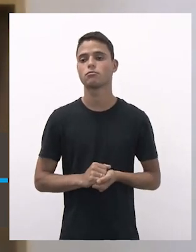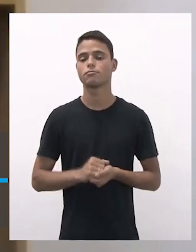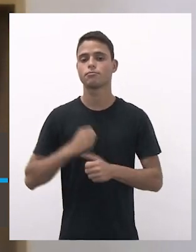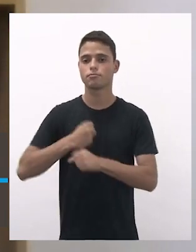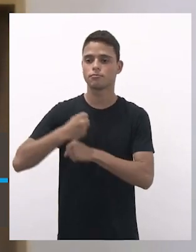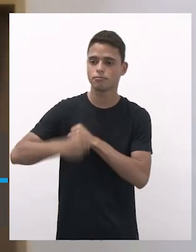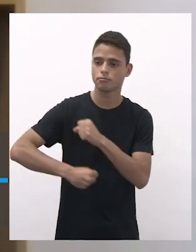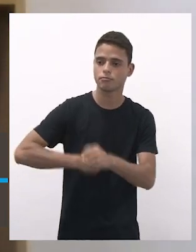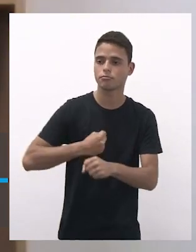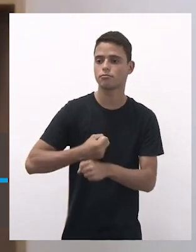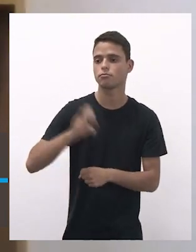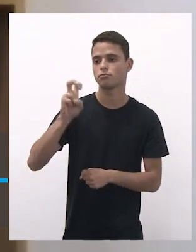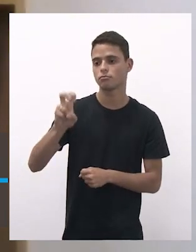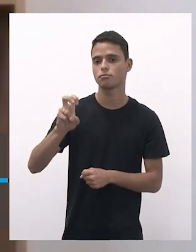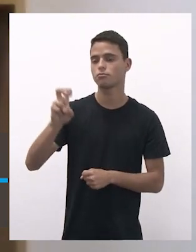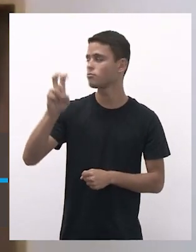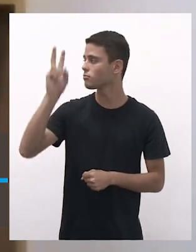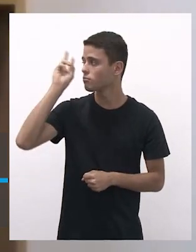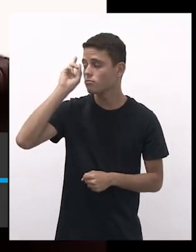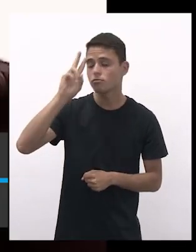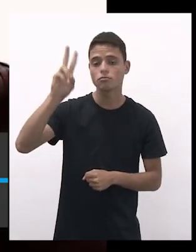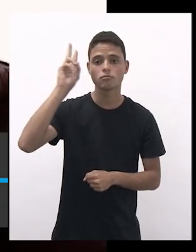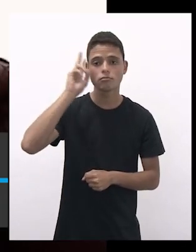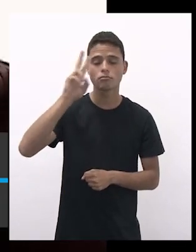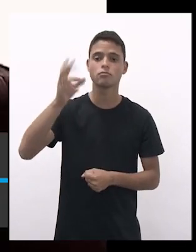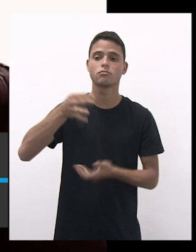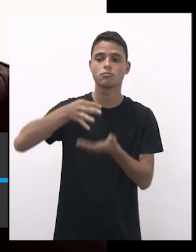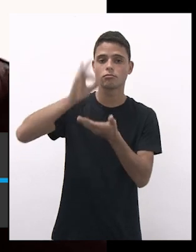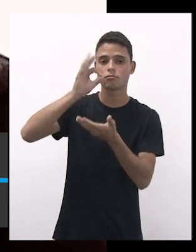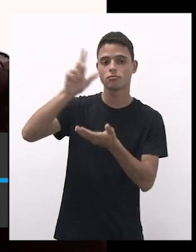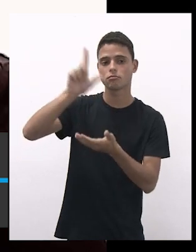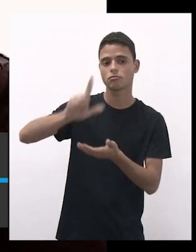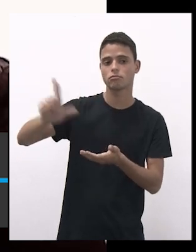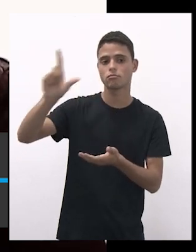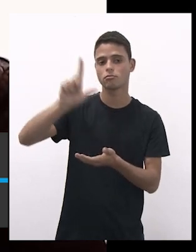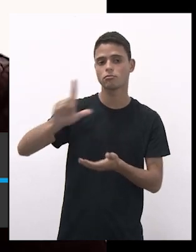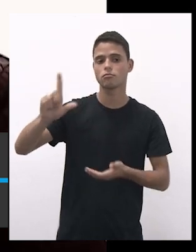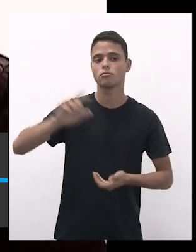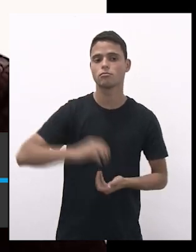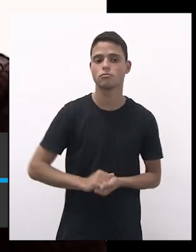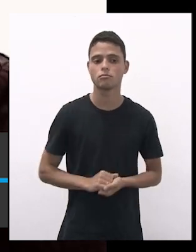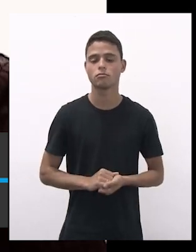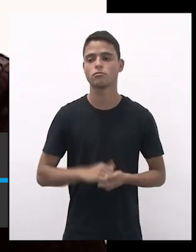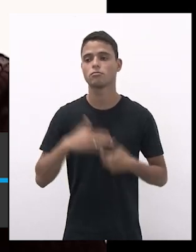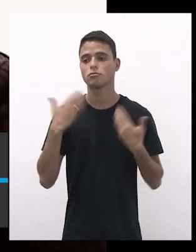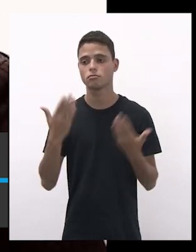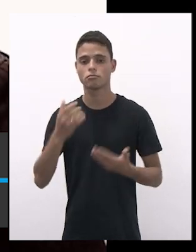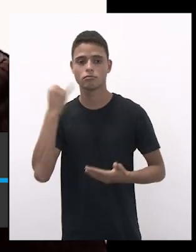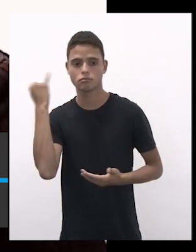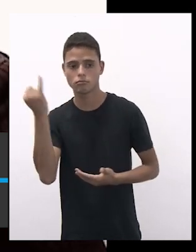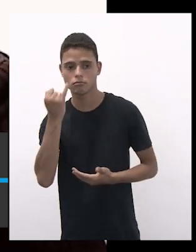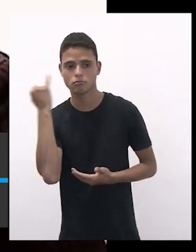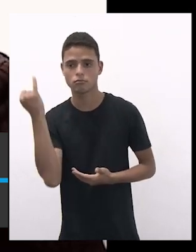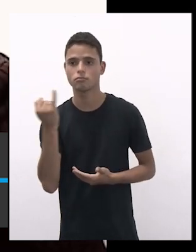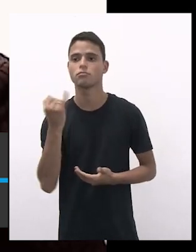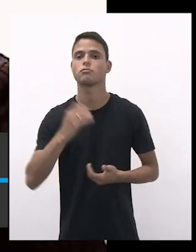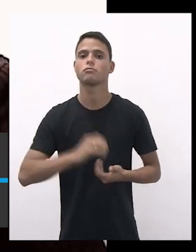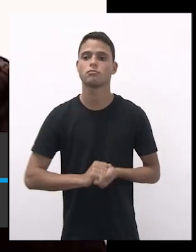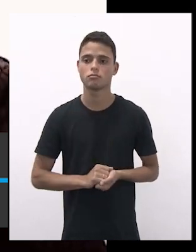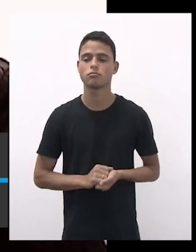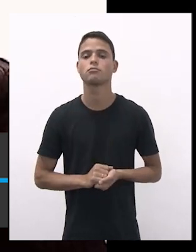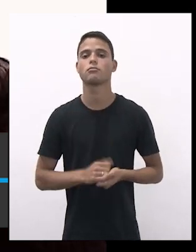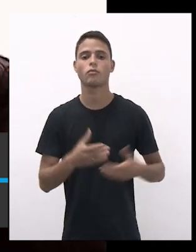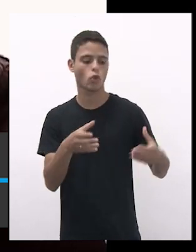5 anos de história do café. Uma questão que é muito importante assim na dinâmica dos clubes